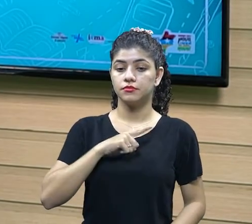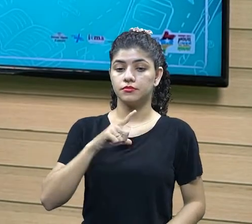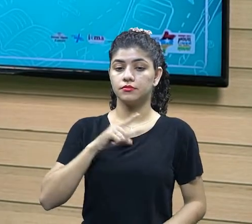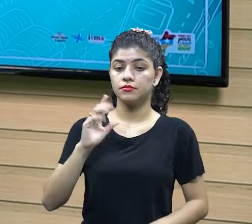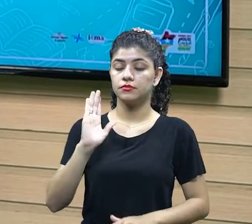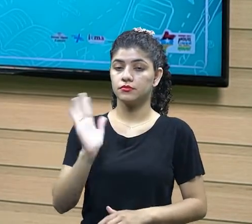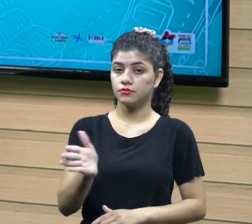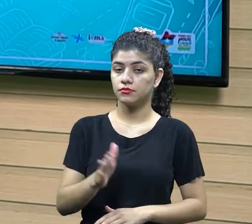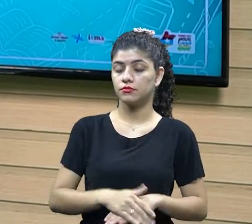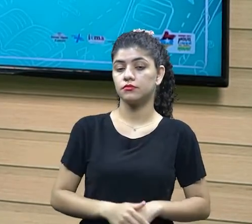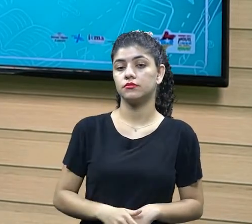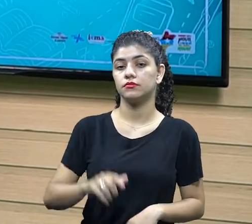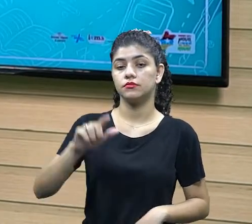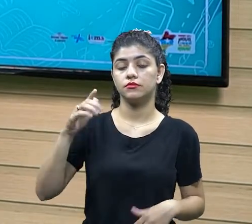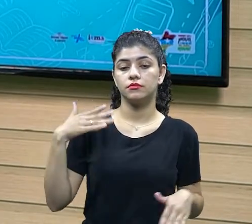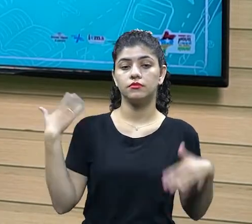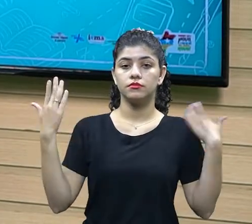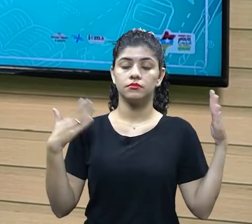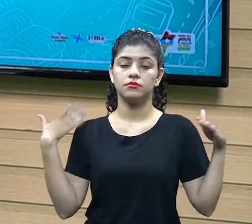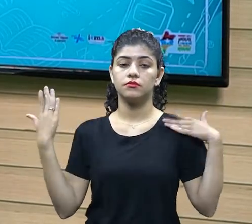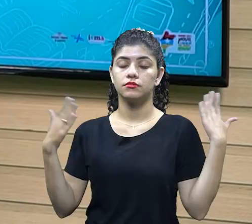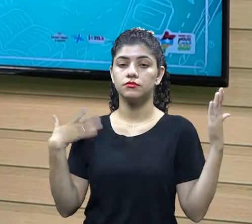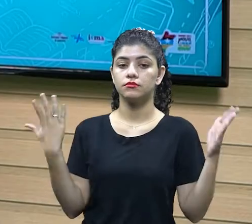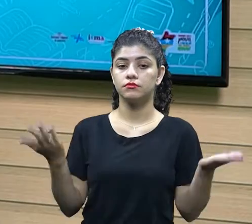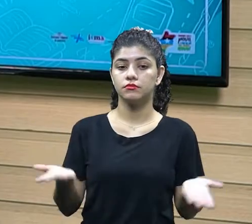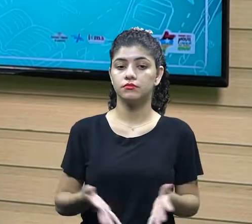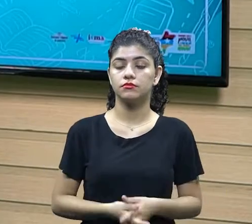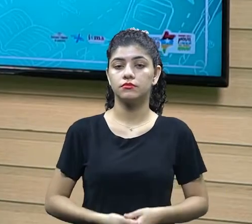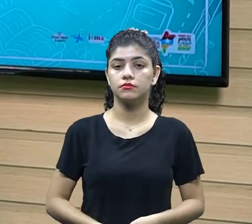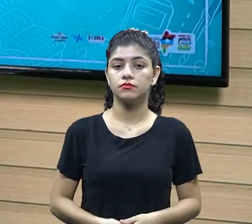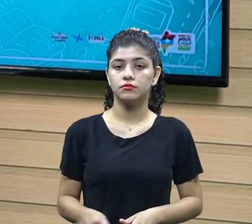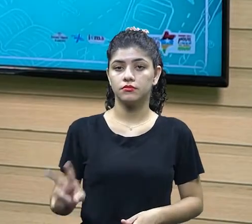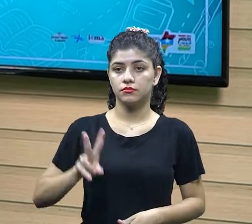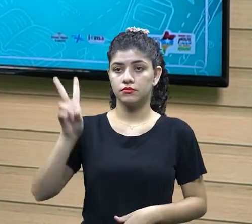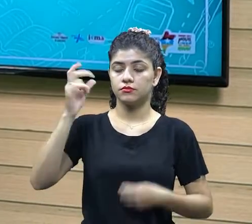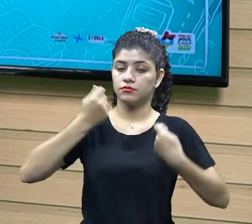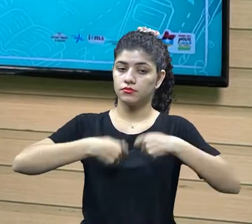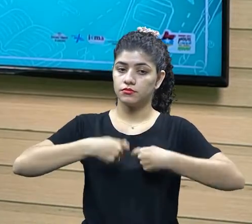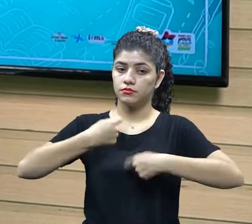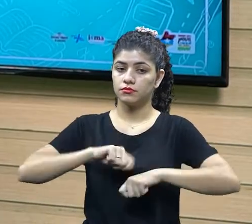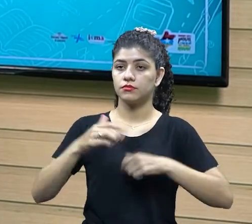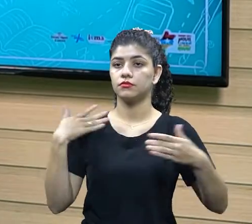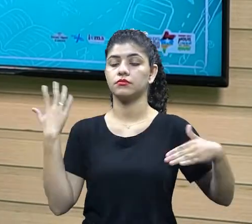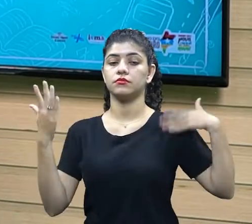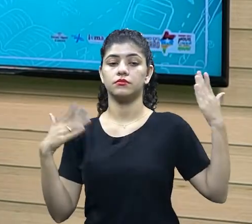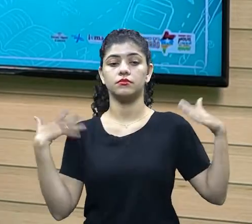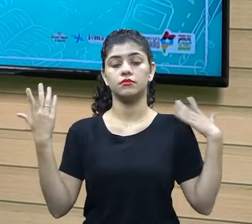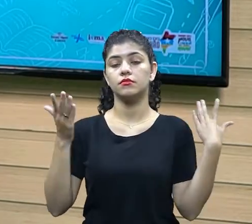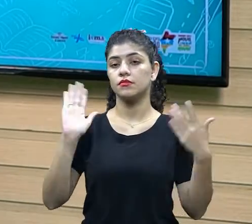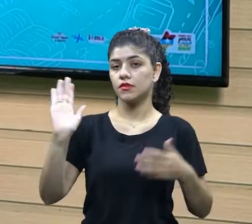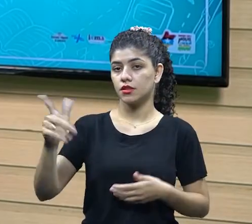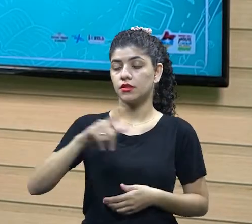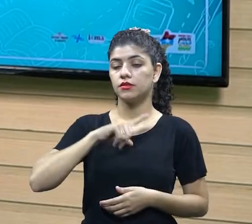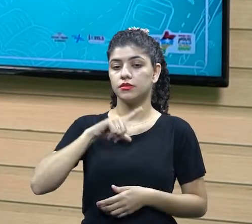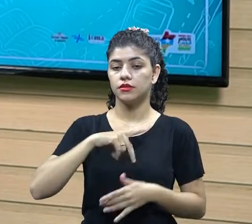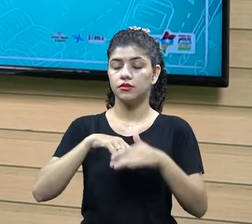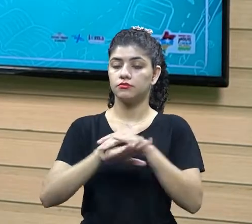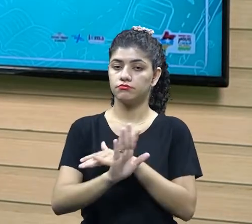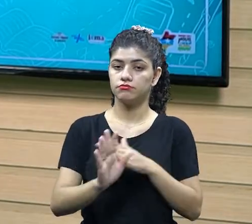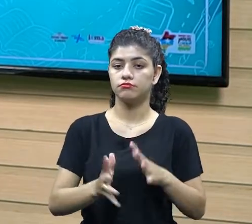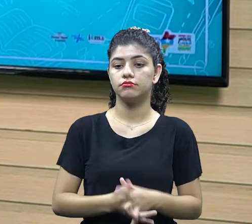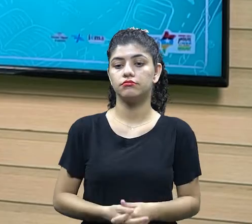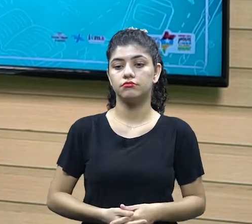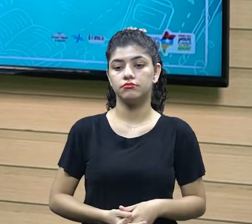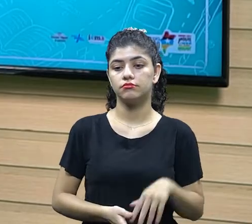nas despesas dele já estão incluídas as despesas com lazer. Então, até o valor que ele precisaria para se